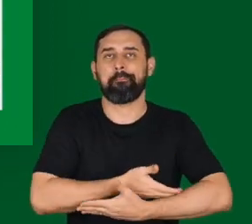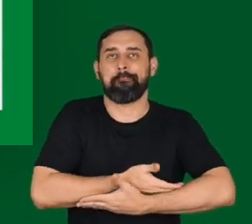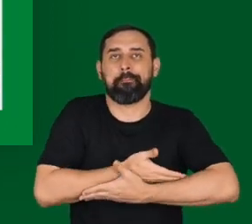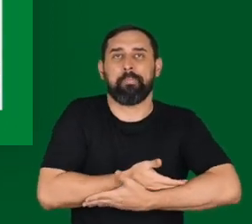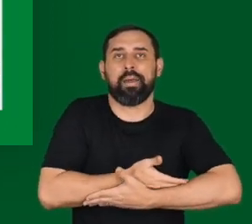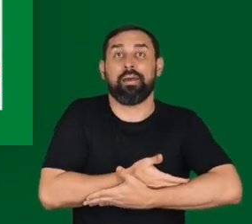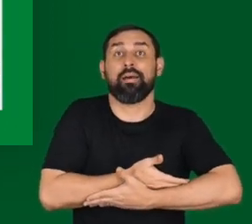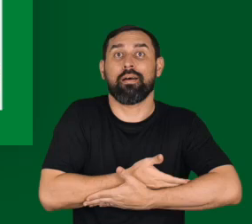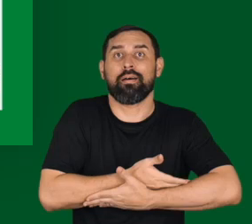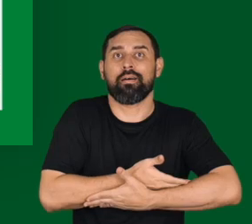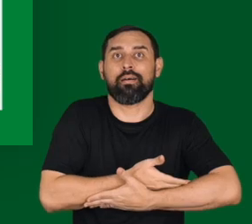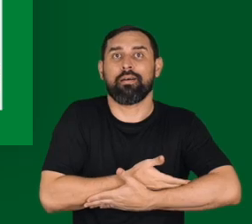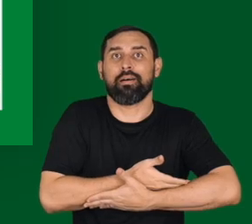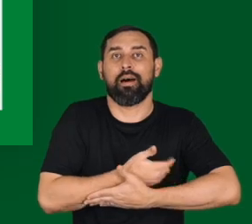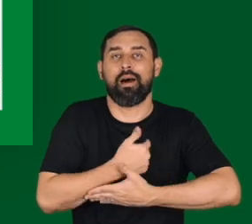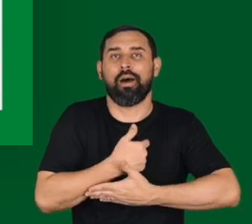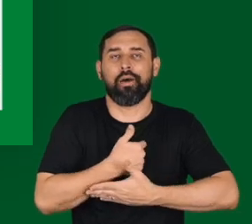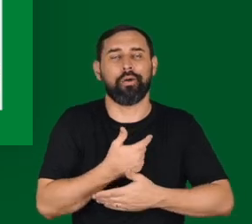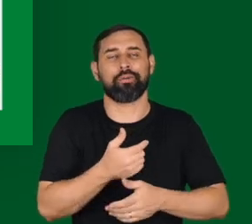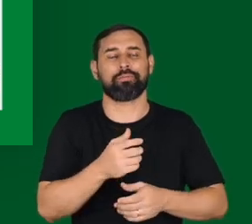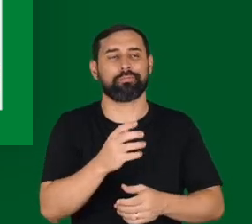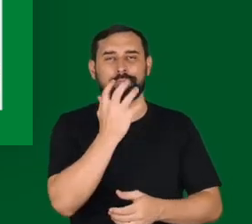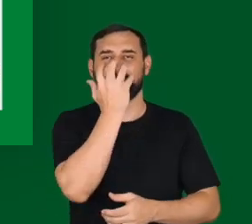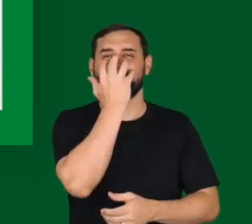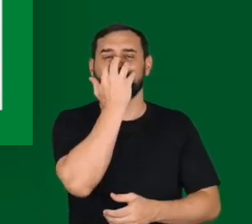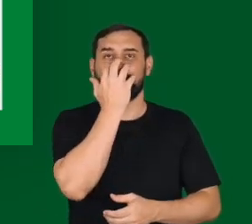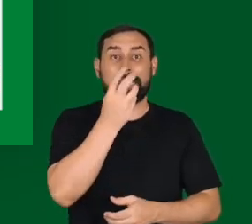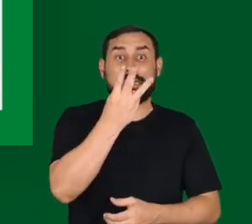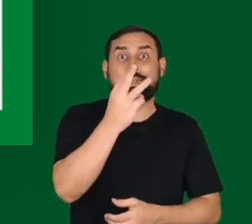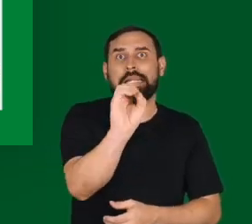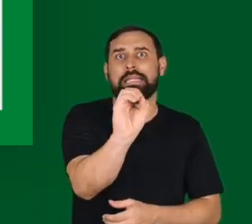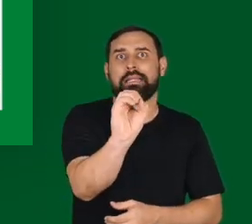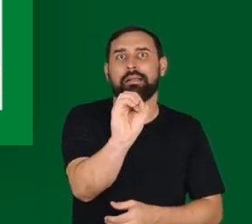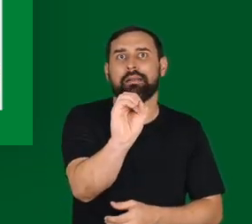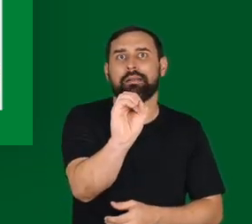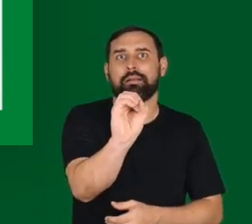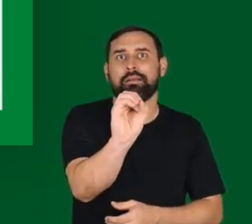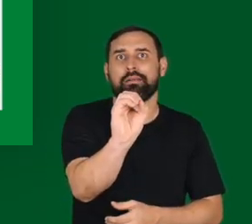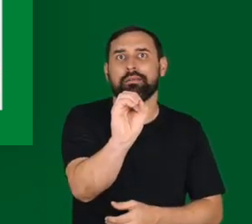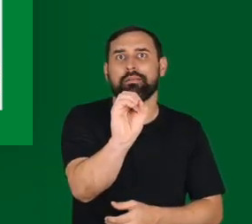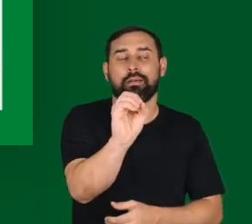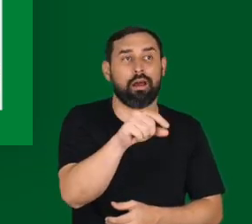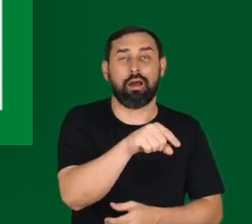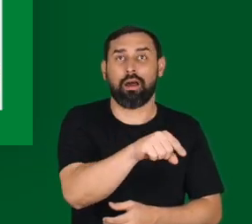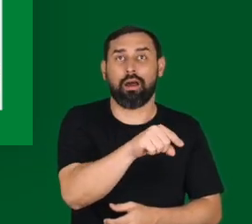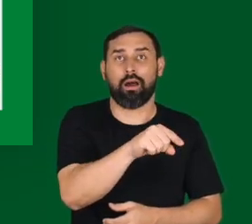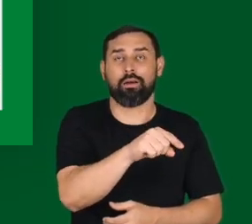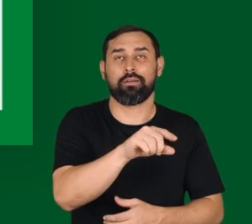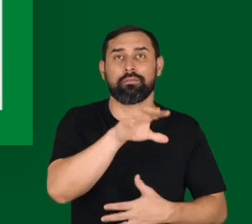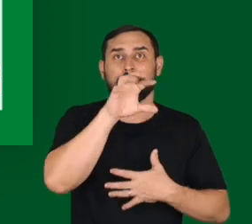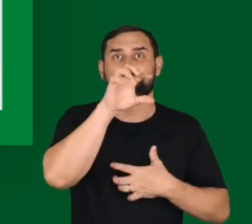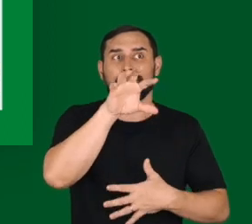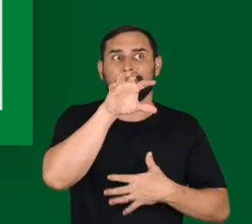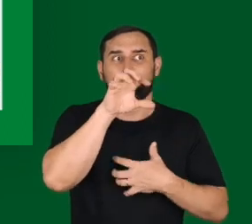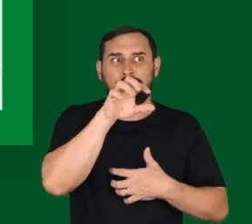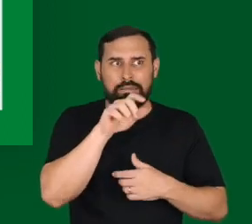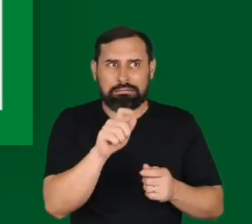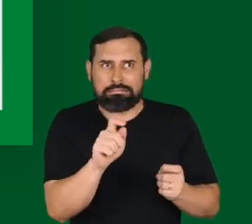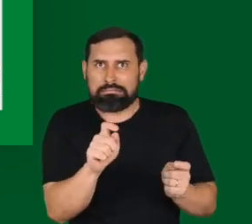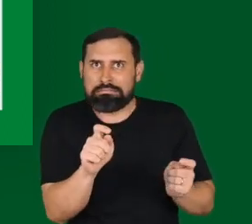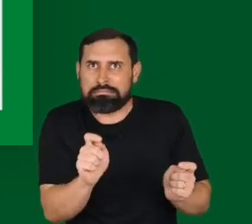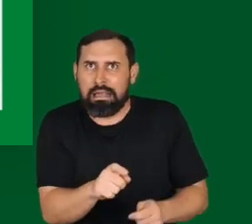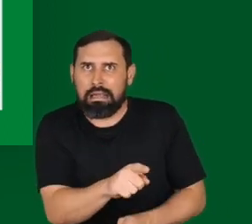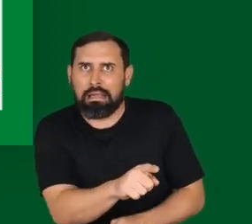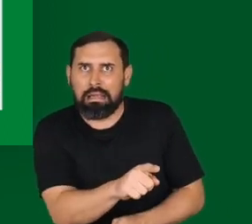Então, por exemplo, se eu tenho um lactente, eu tenho uma frequência ventilatória de 30, até 30, está adequada ali, ela não tem